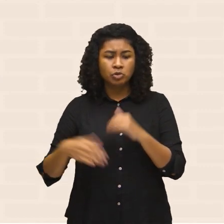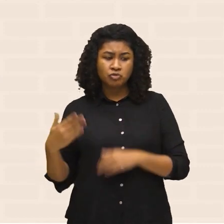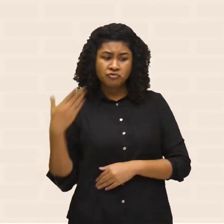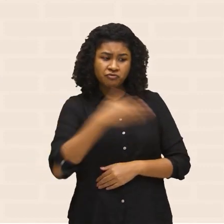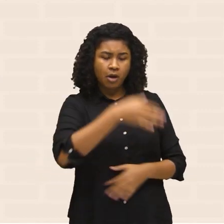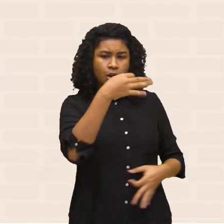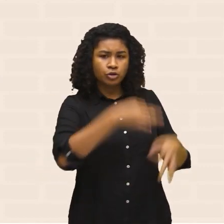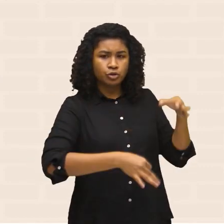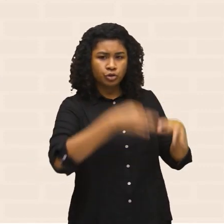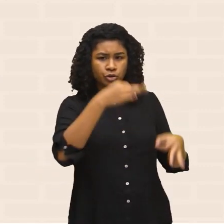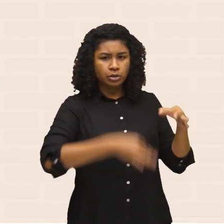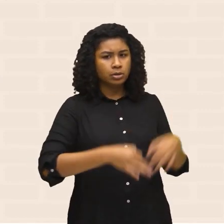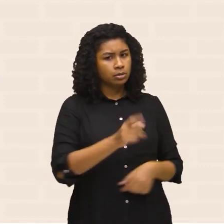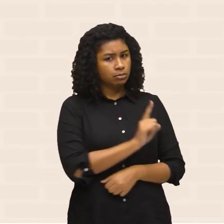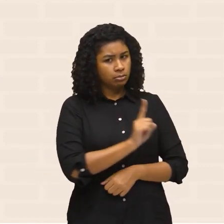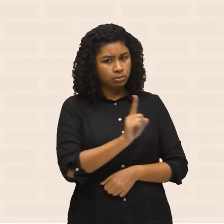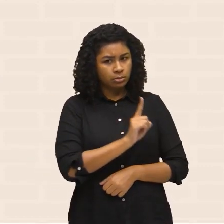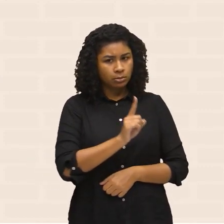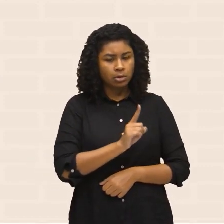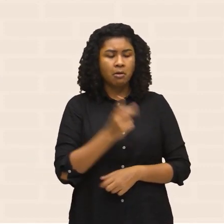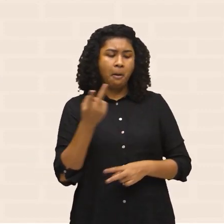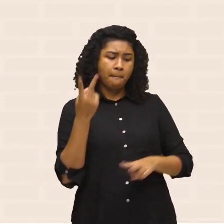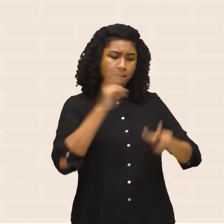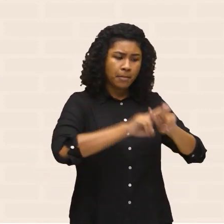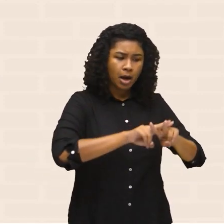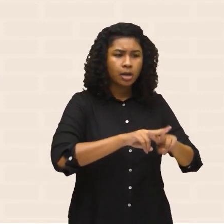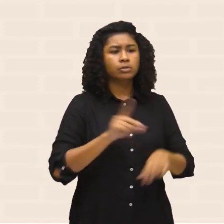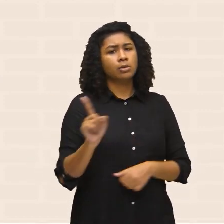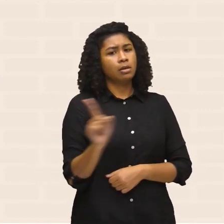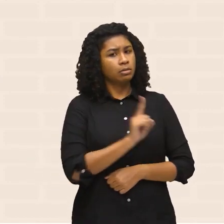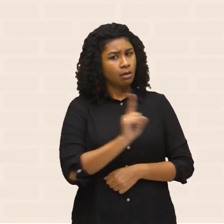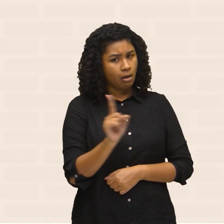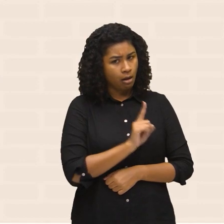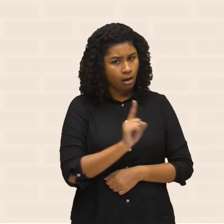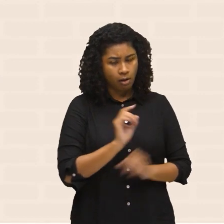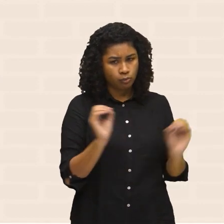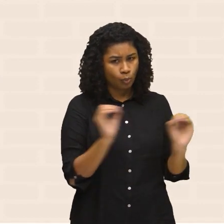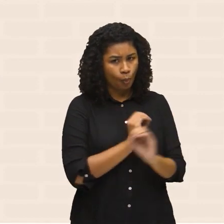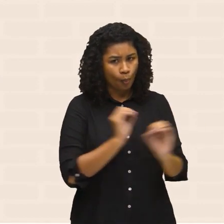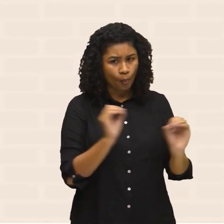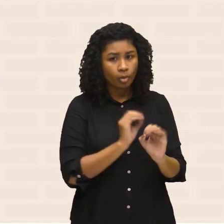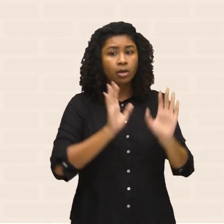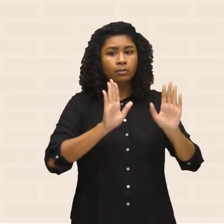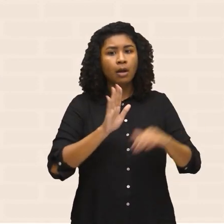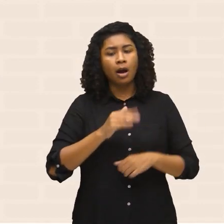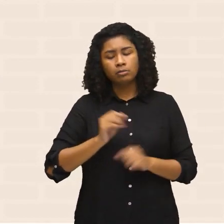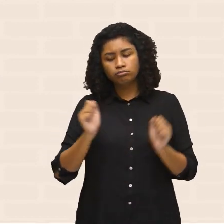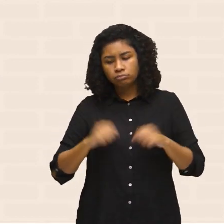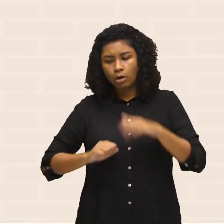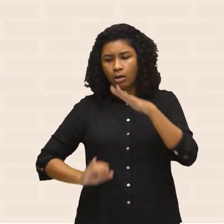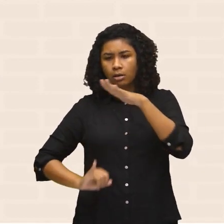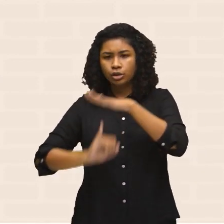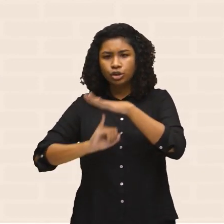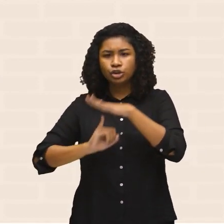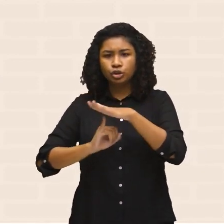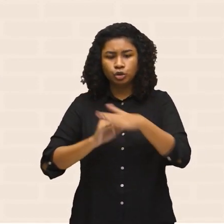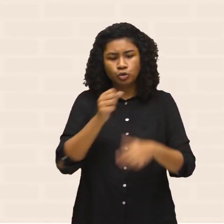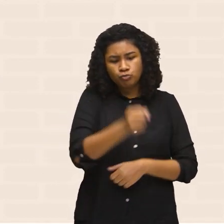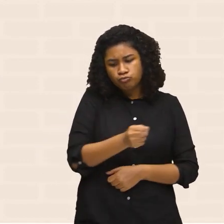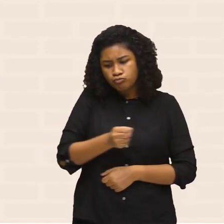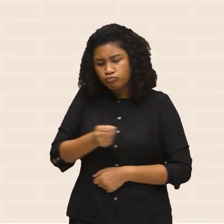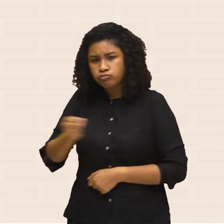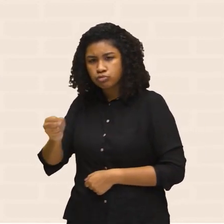nem seja preso, ele pode ser internado em instituições